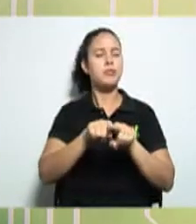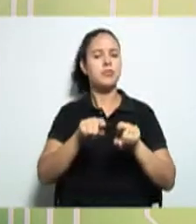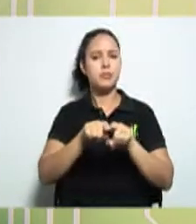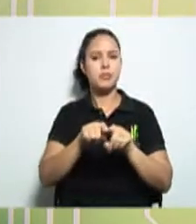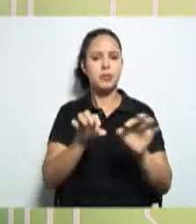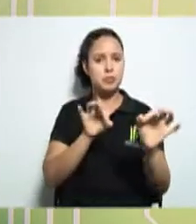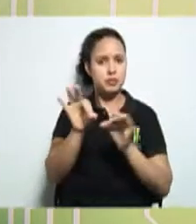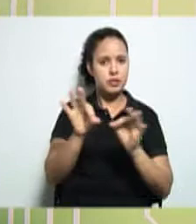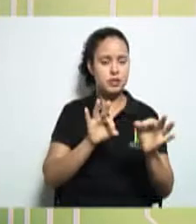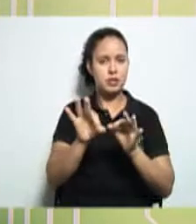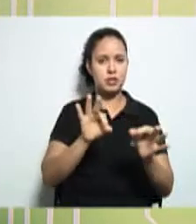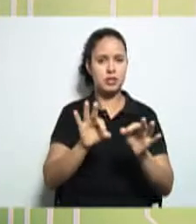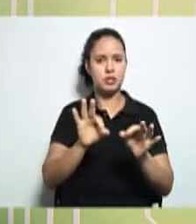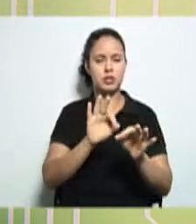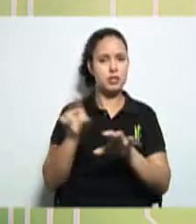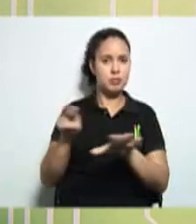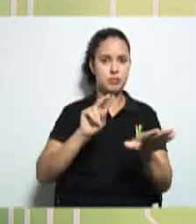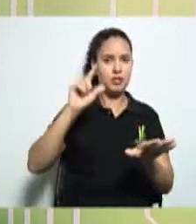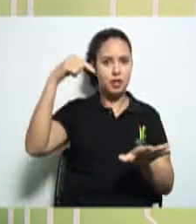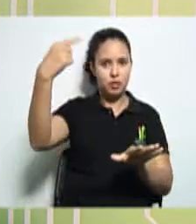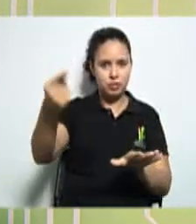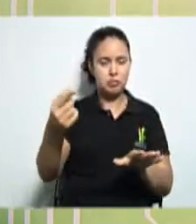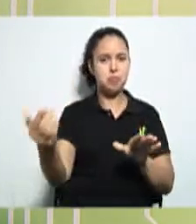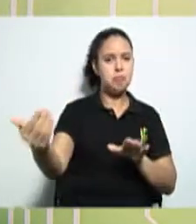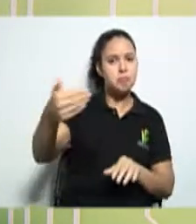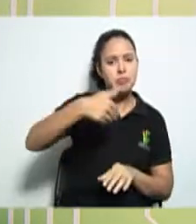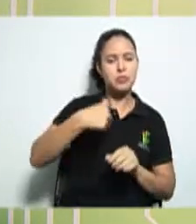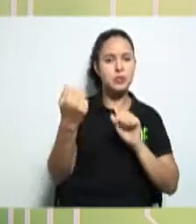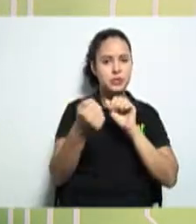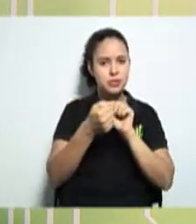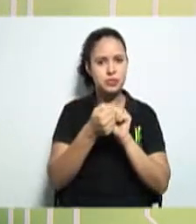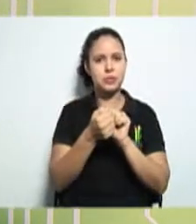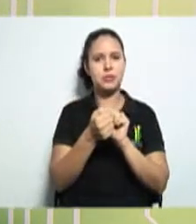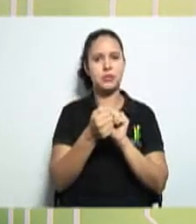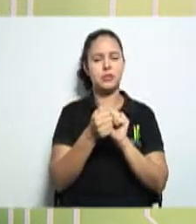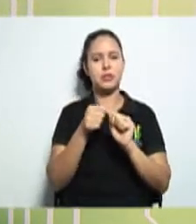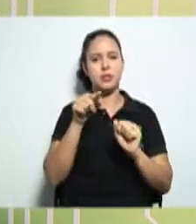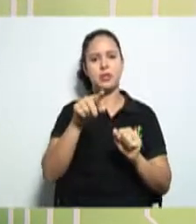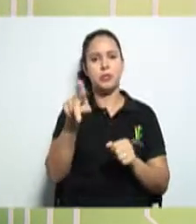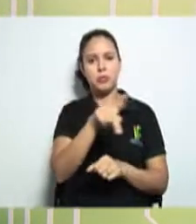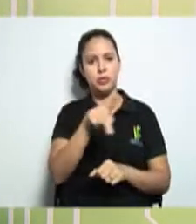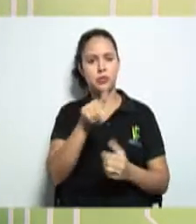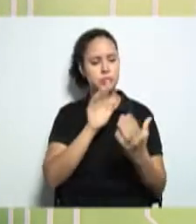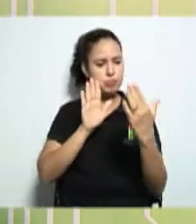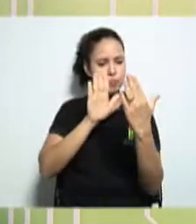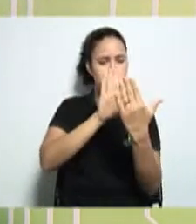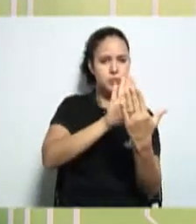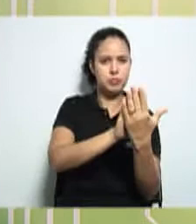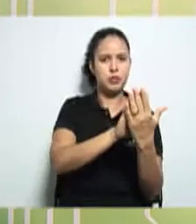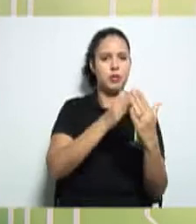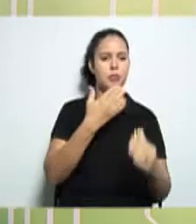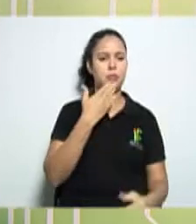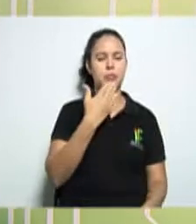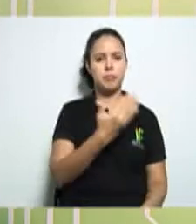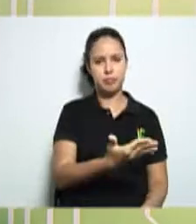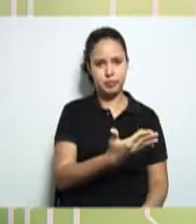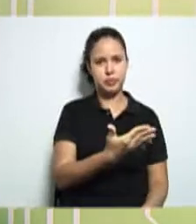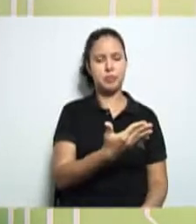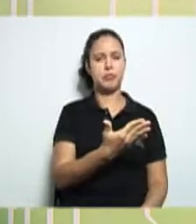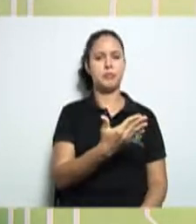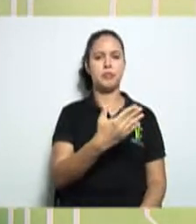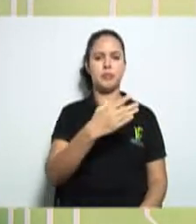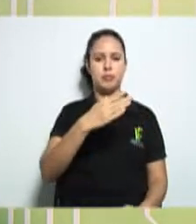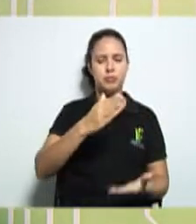para vir para as nossas próximas aulas. Peguem com o professor presencial o material da aula, já façam uma